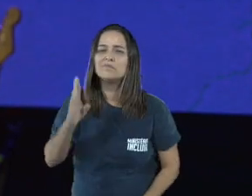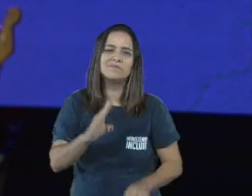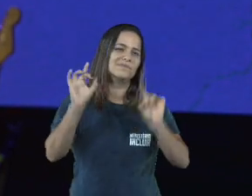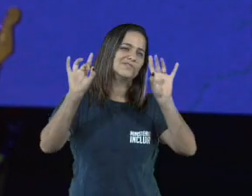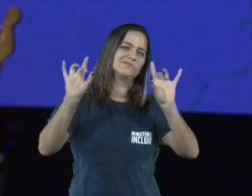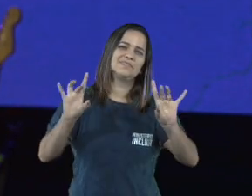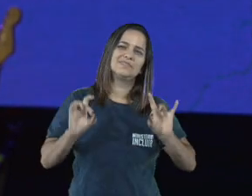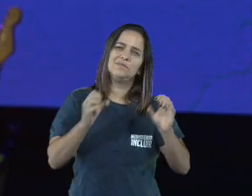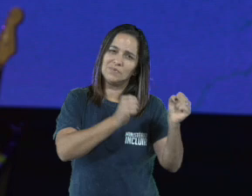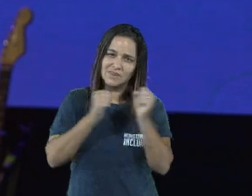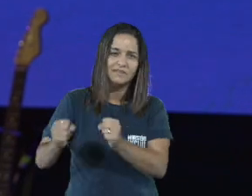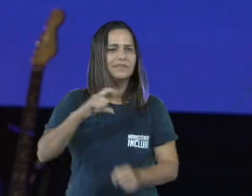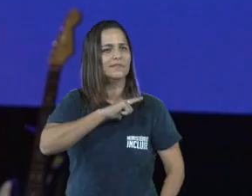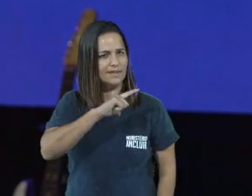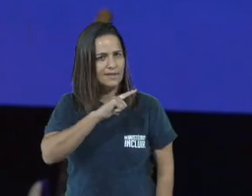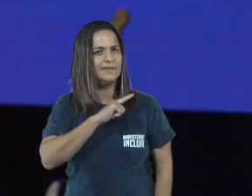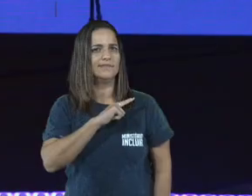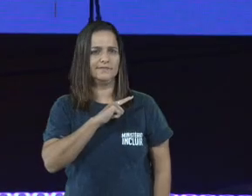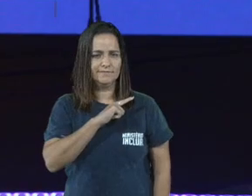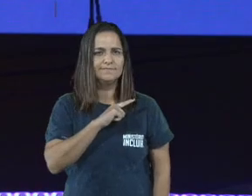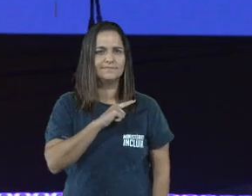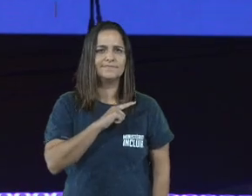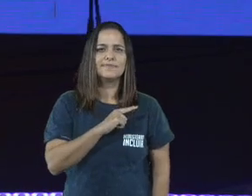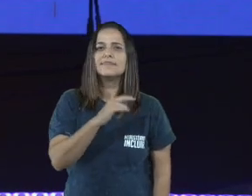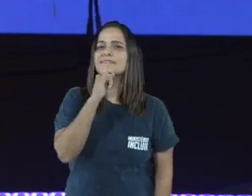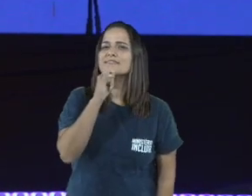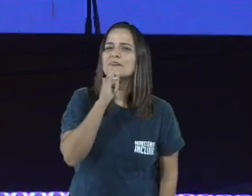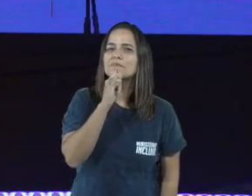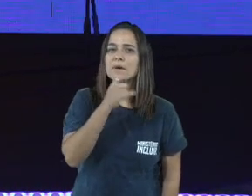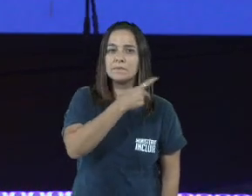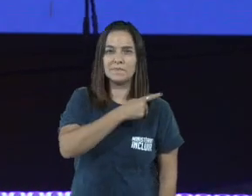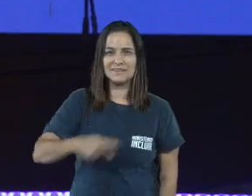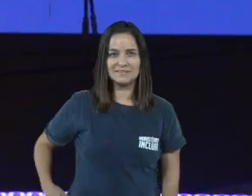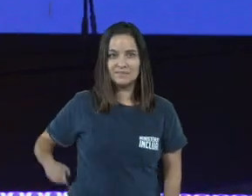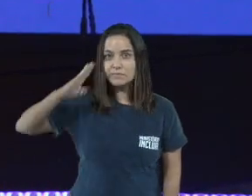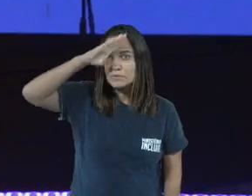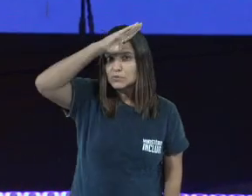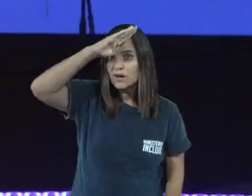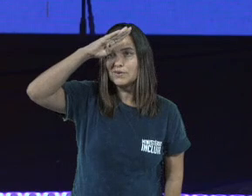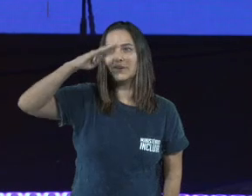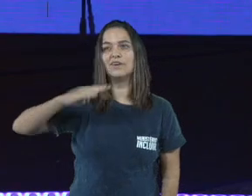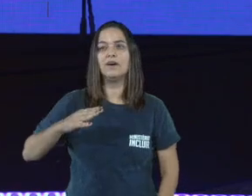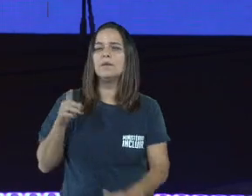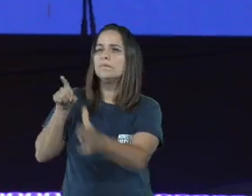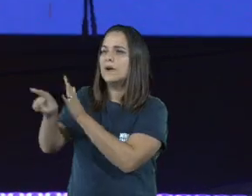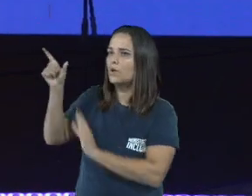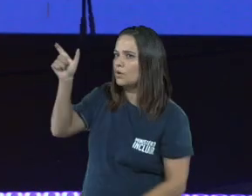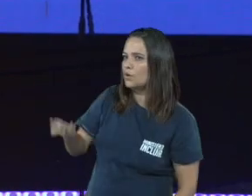o ossinho estava lá agora Presidente perguntou Punho de lá que que vocês querem aqui o intervalo internet